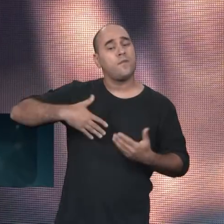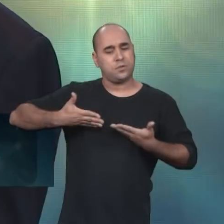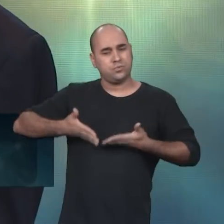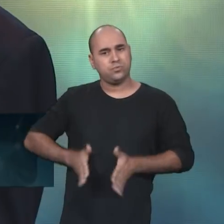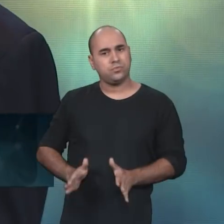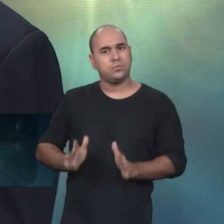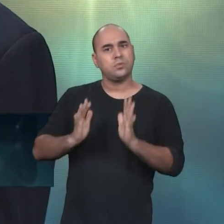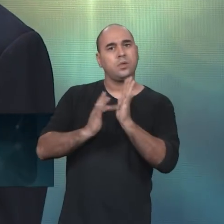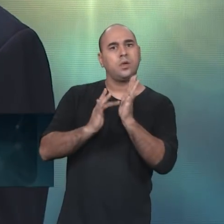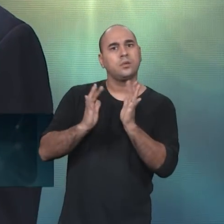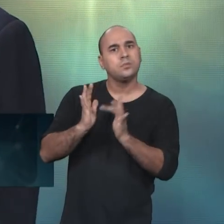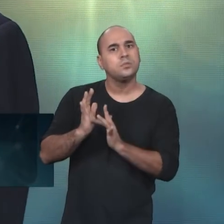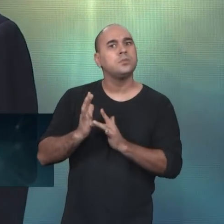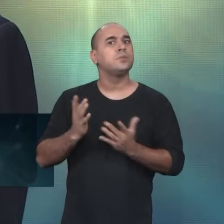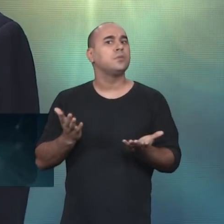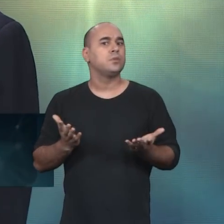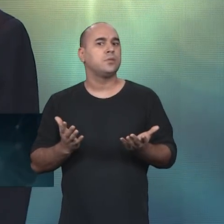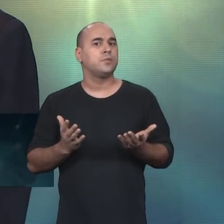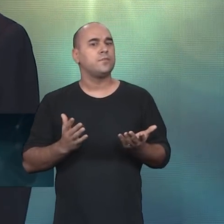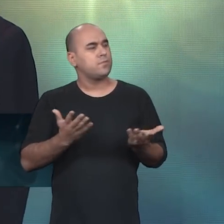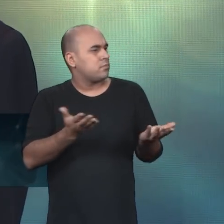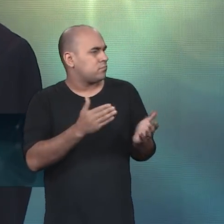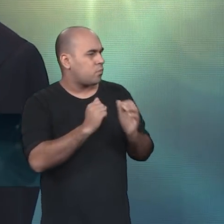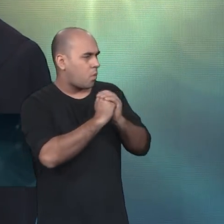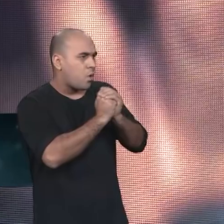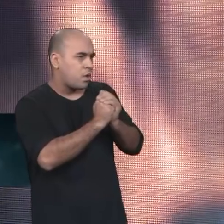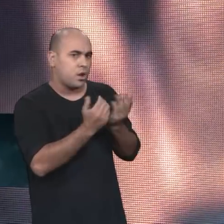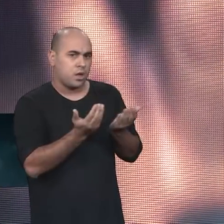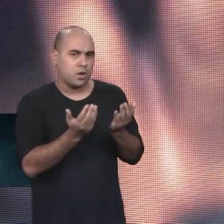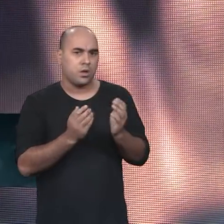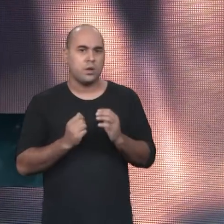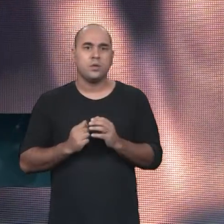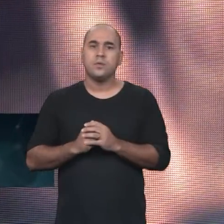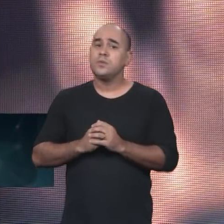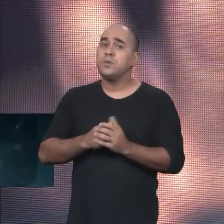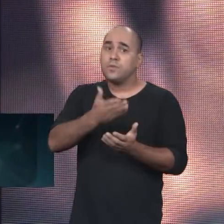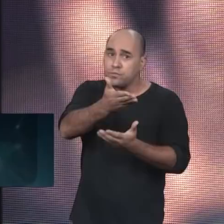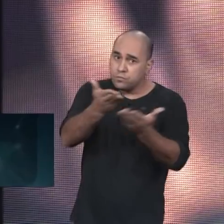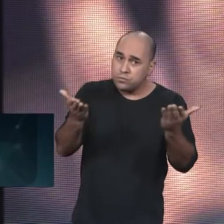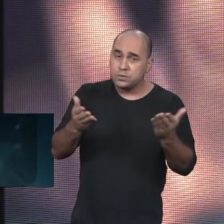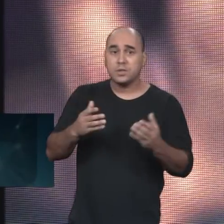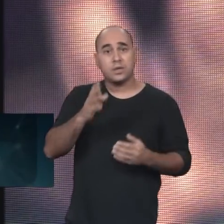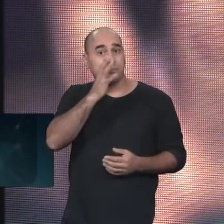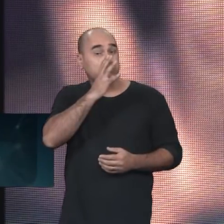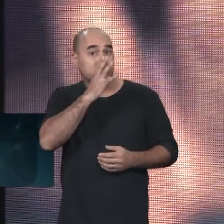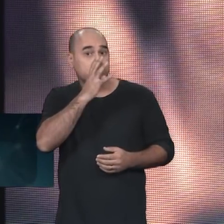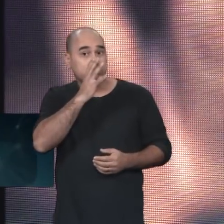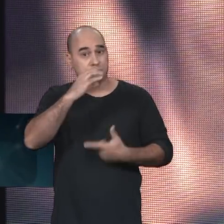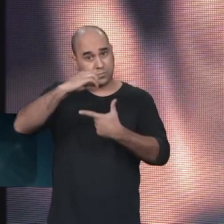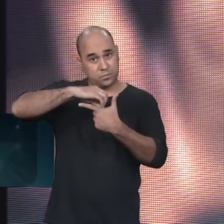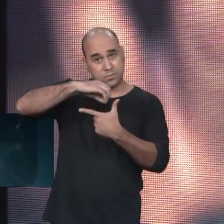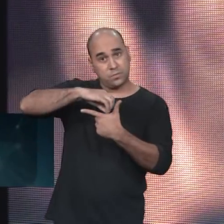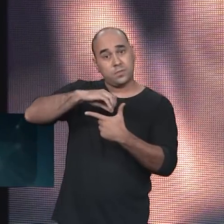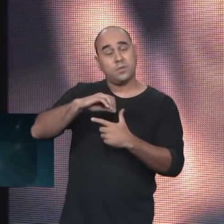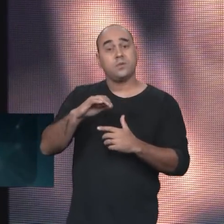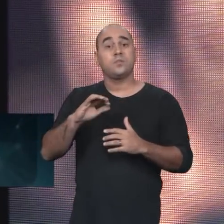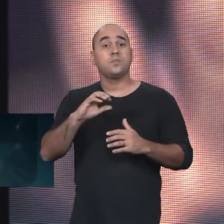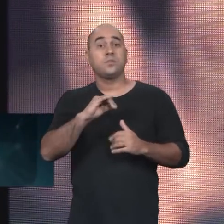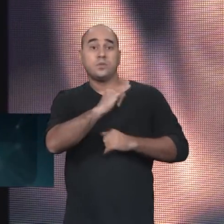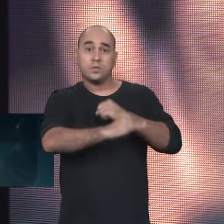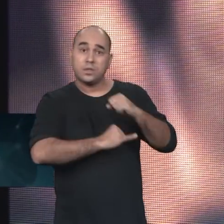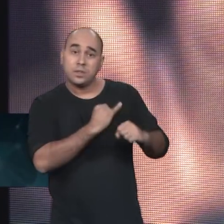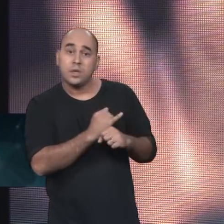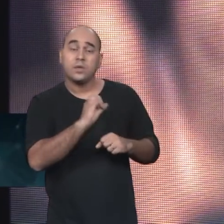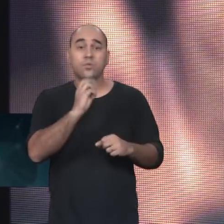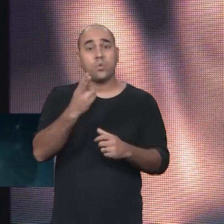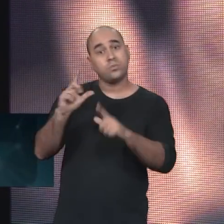Jesus. Mas antes, vamos pedir para ele orar, não é, Flávio? Por favor. Por favor. Mais uma vez, você que está acompanhando a TV Novo Tempo ou pelas redes sociais,